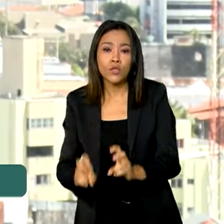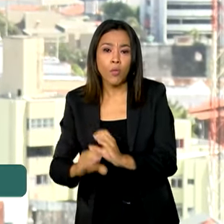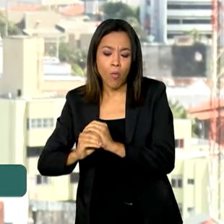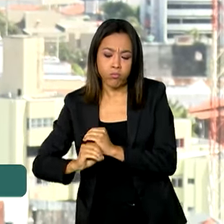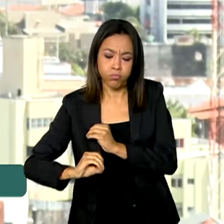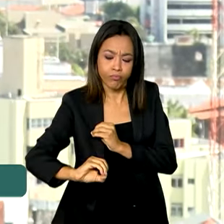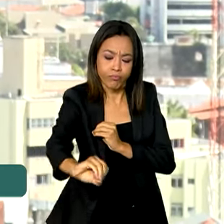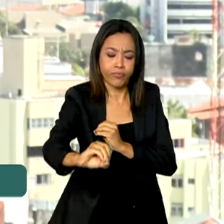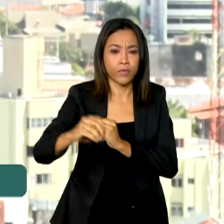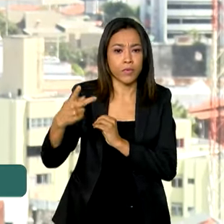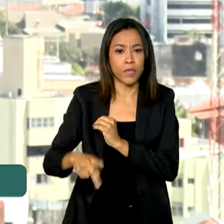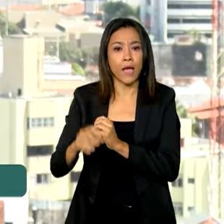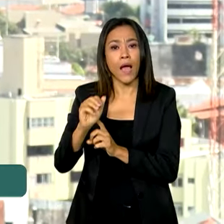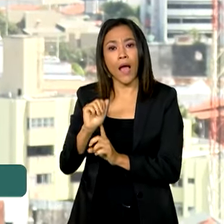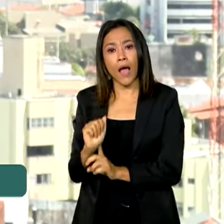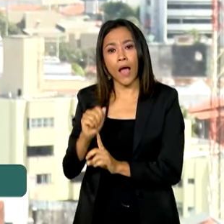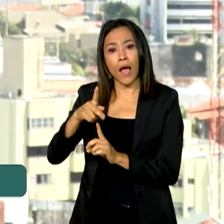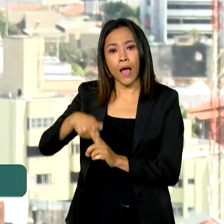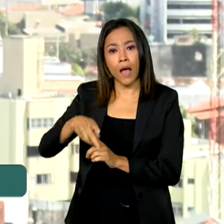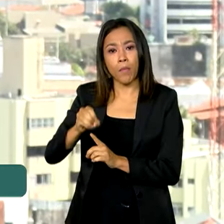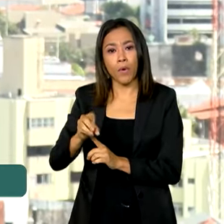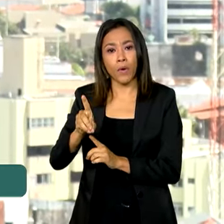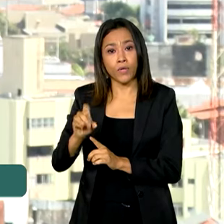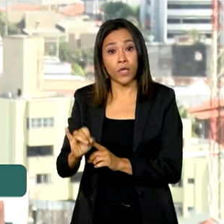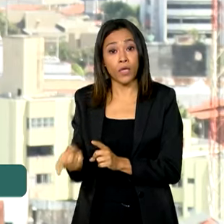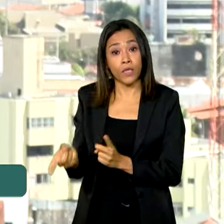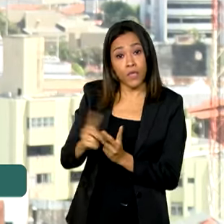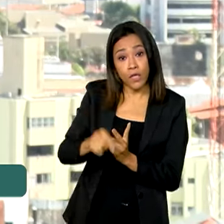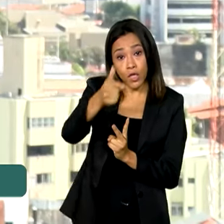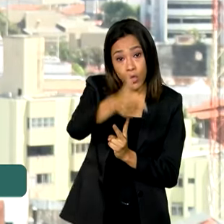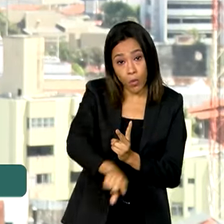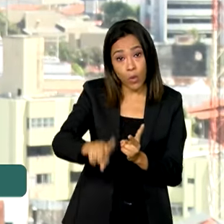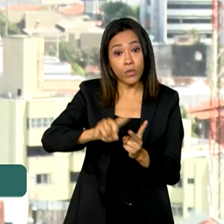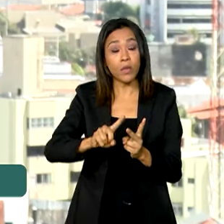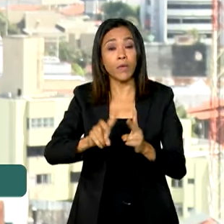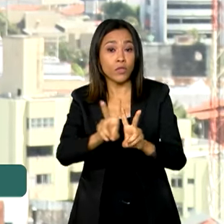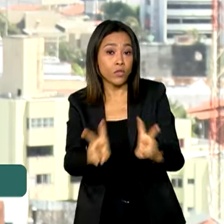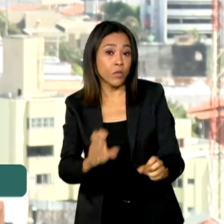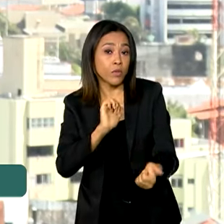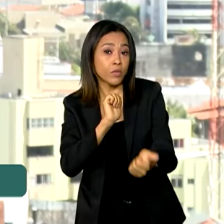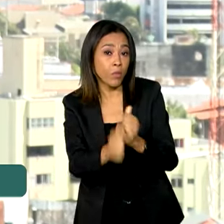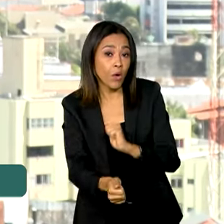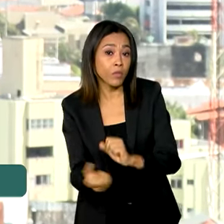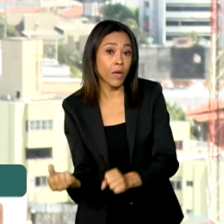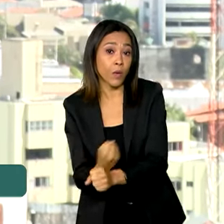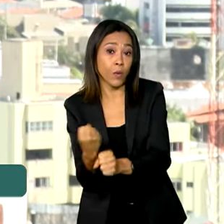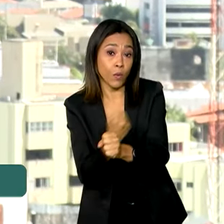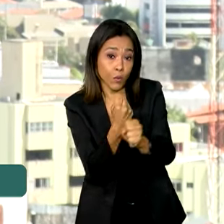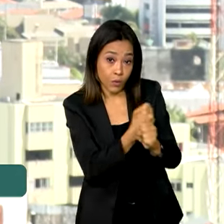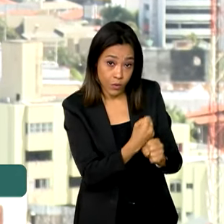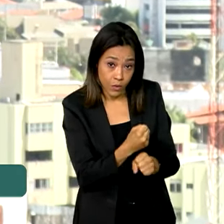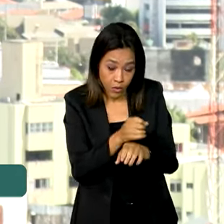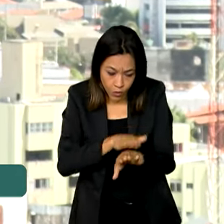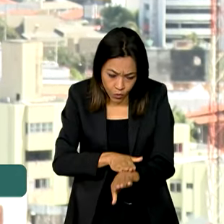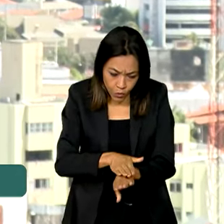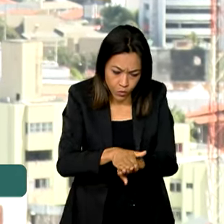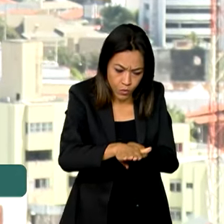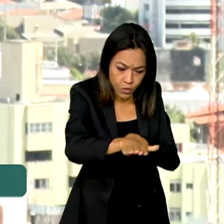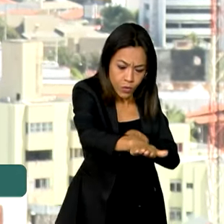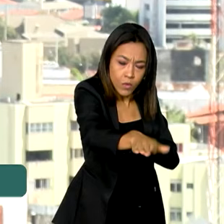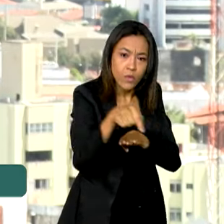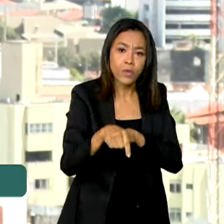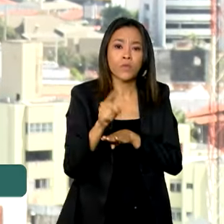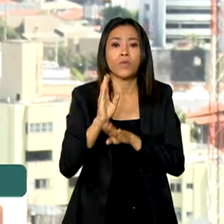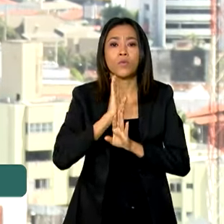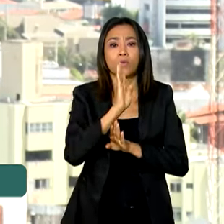em Apodi e também a terceira etapa do ProSport para a construção de faixa exclusiva de ônibus na